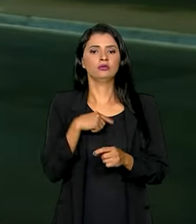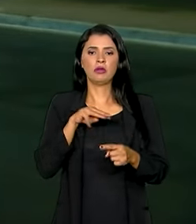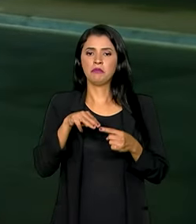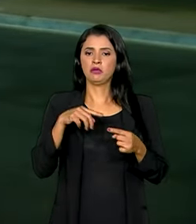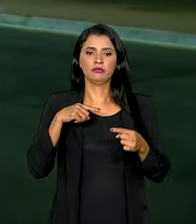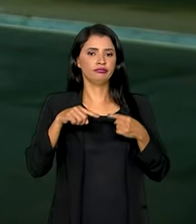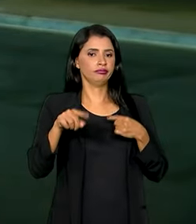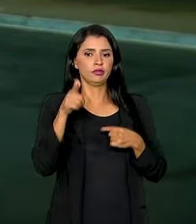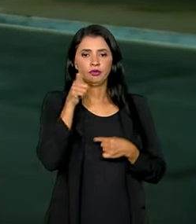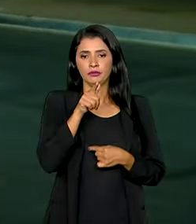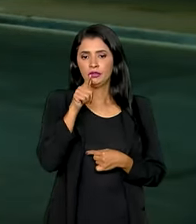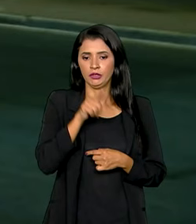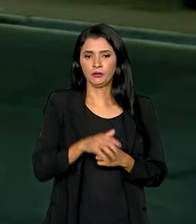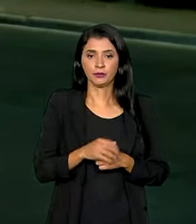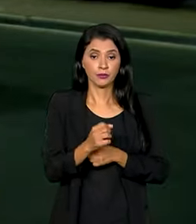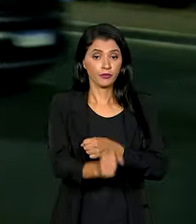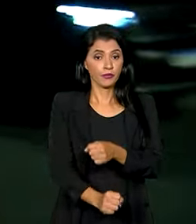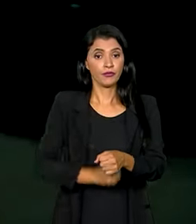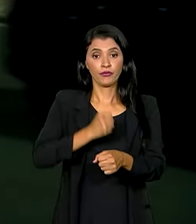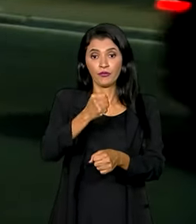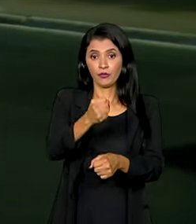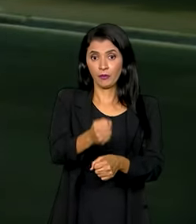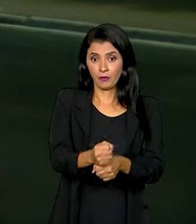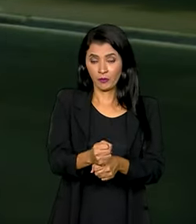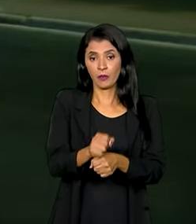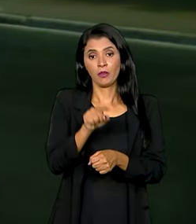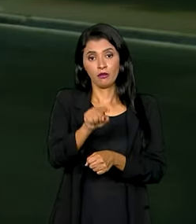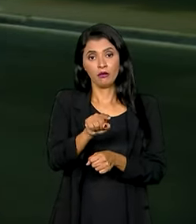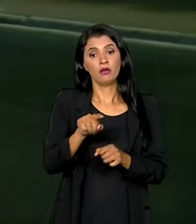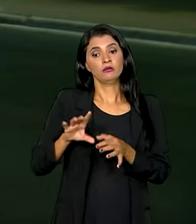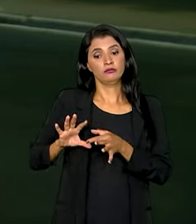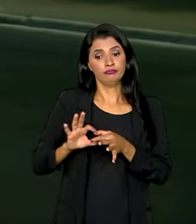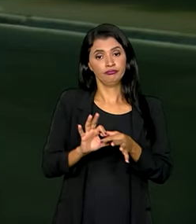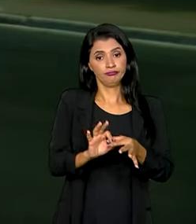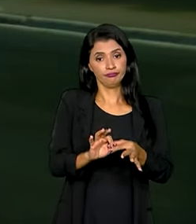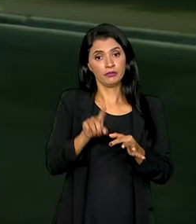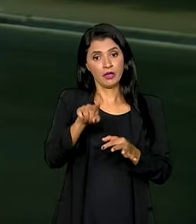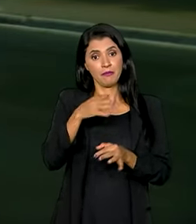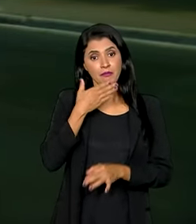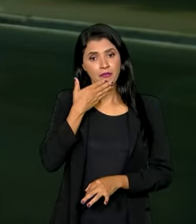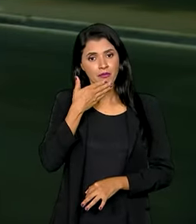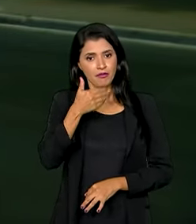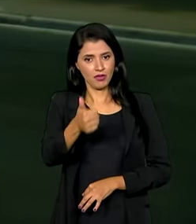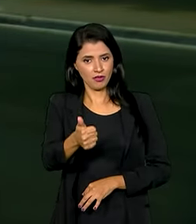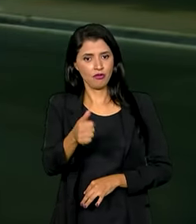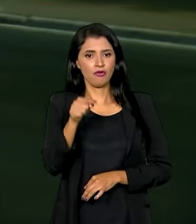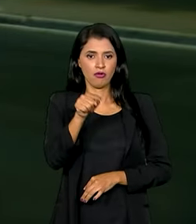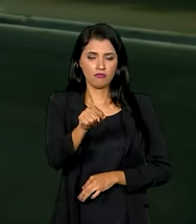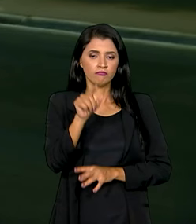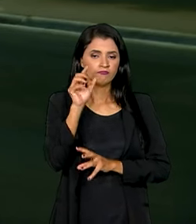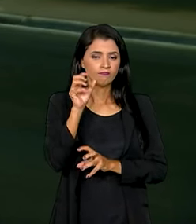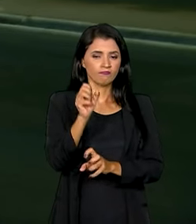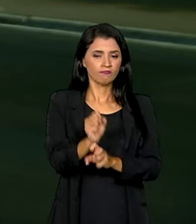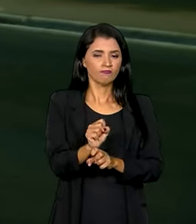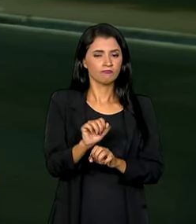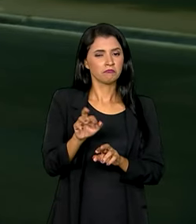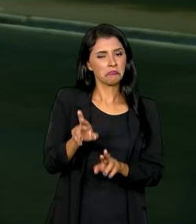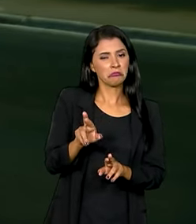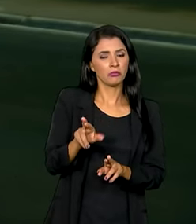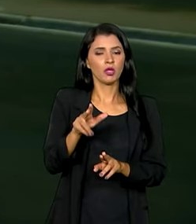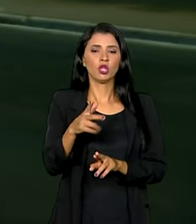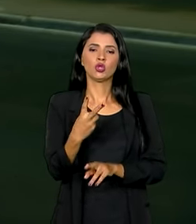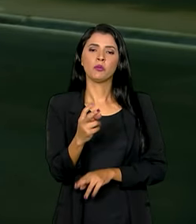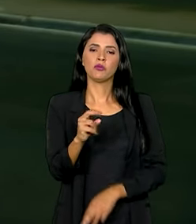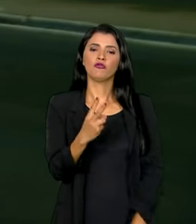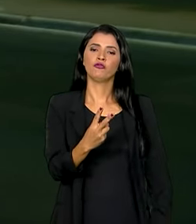da inflação. Para o ano que vem, o cenário ainda é muito melhor. A estimativa de inflação em